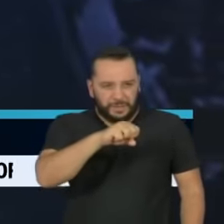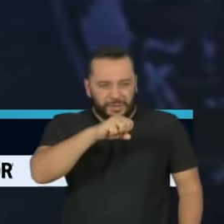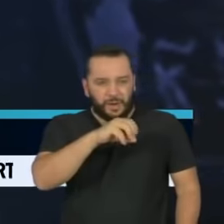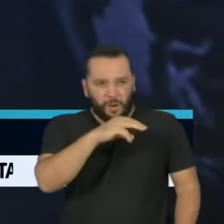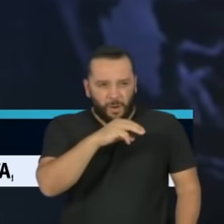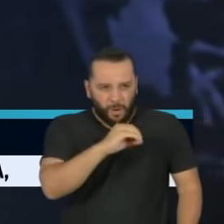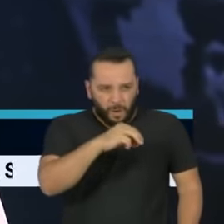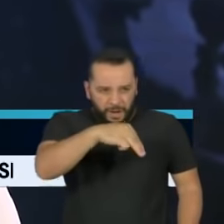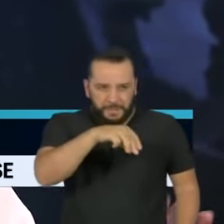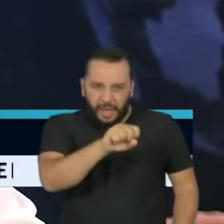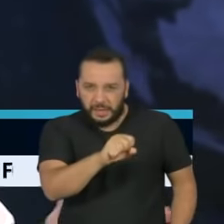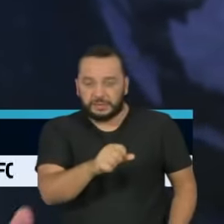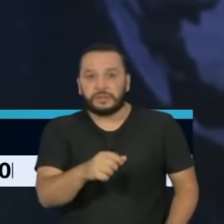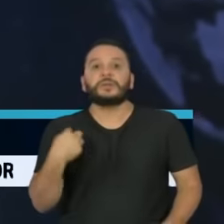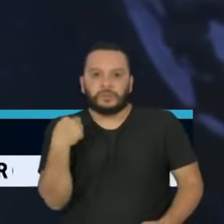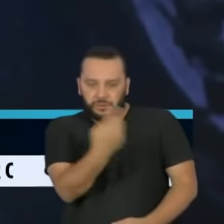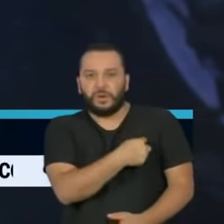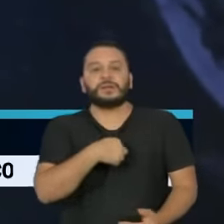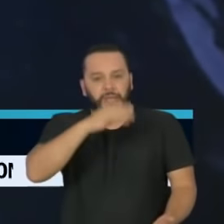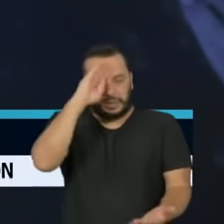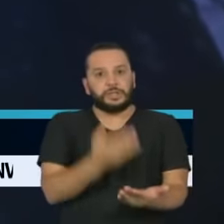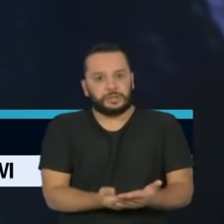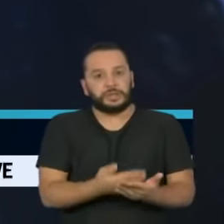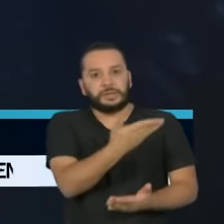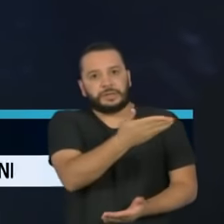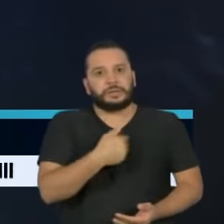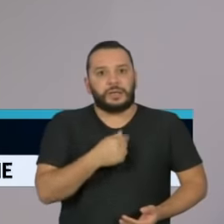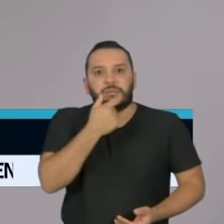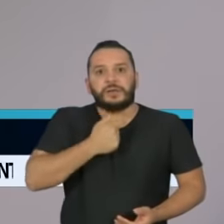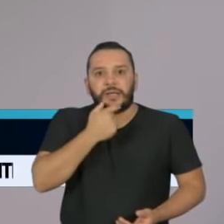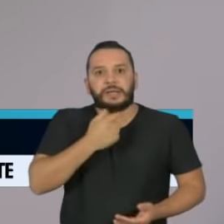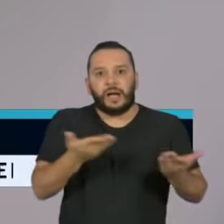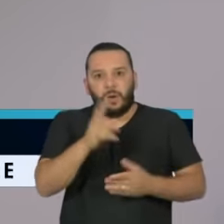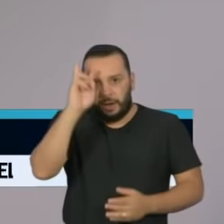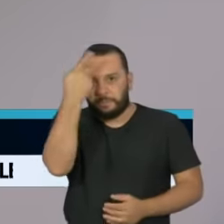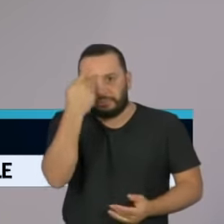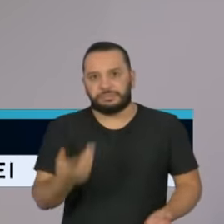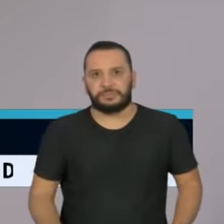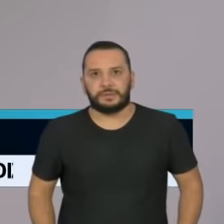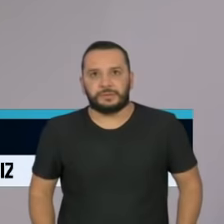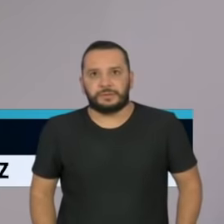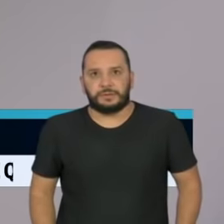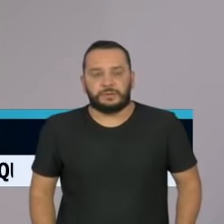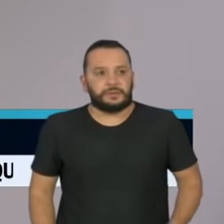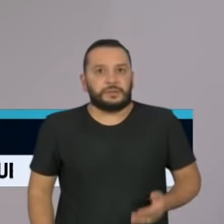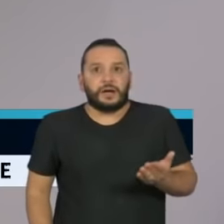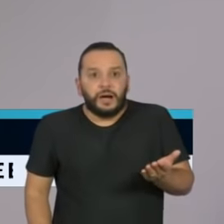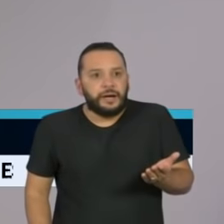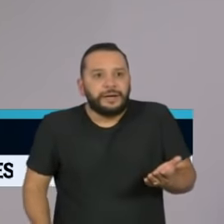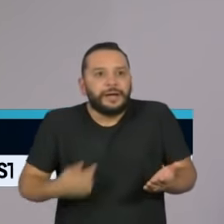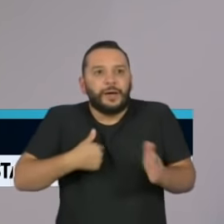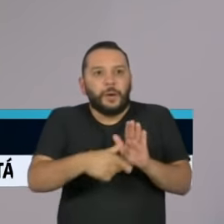confiado, certo? Pois é. A gente estava confiando no que o Mandetta tinha falado. Tá. Agora a gente agora há pouco estava dizendo, Mandetta, continue, né? Agora